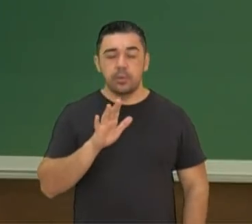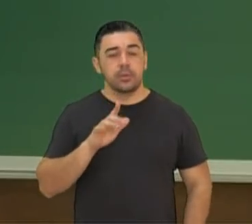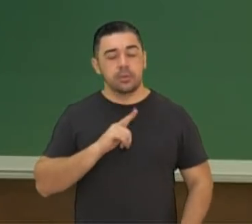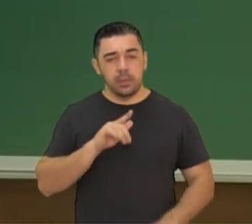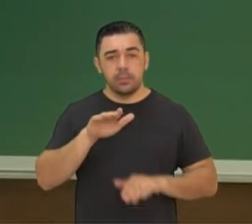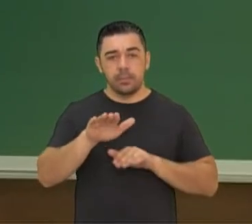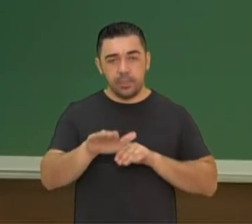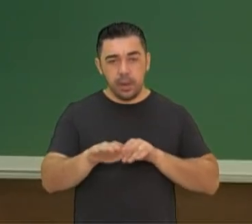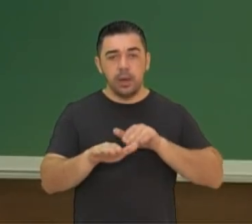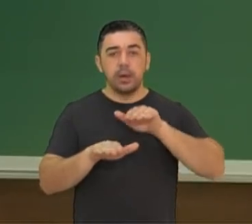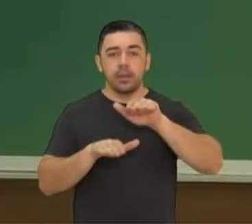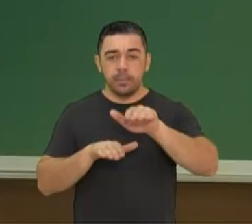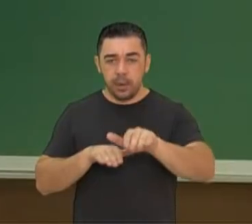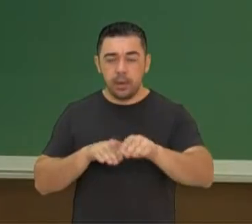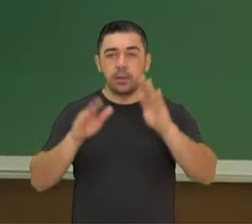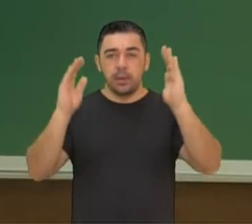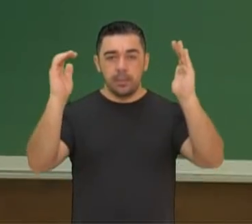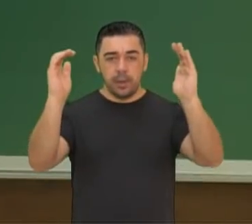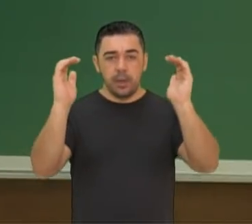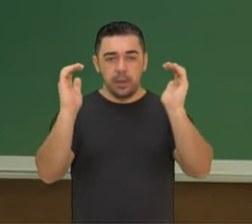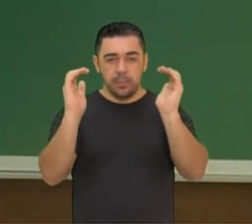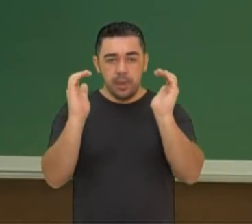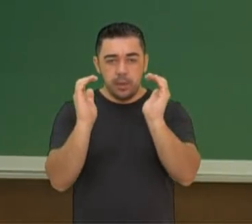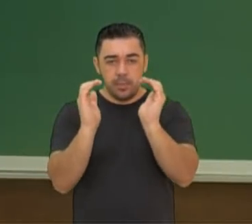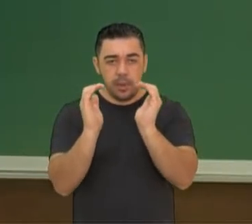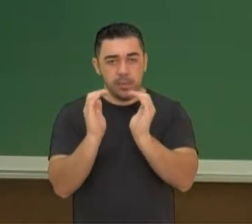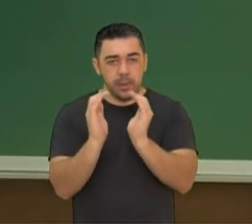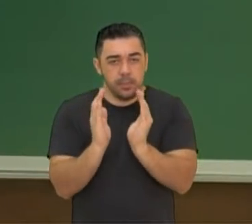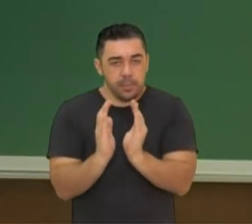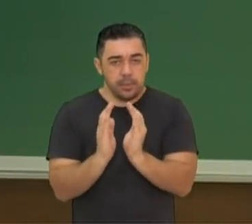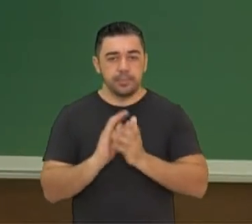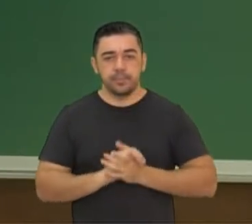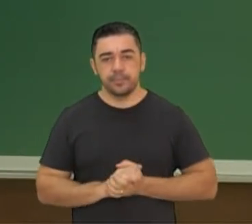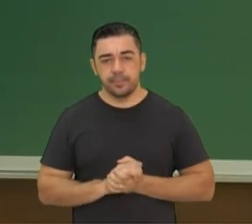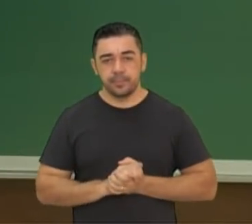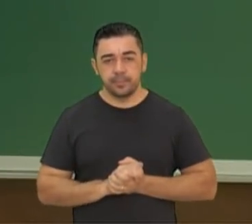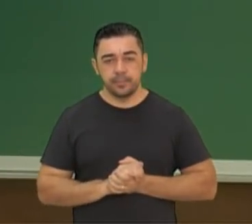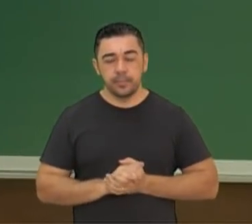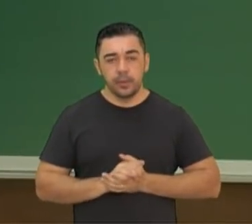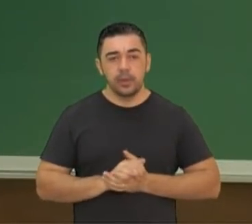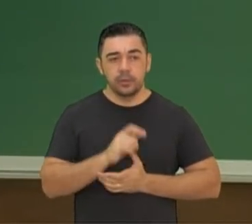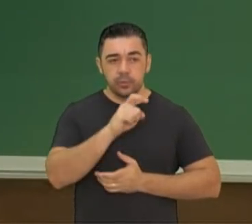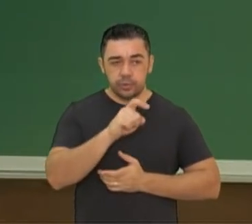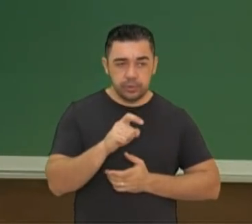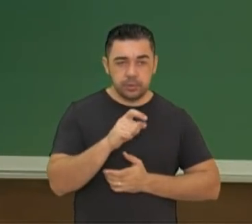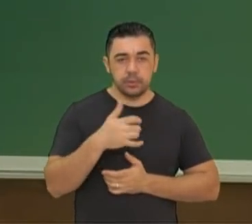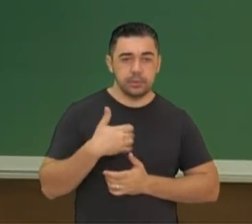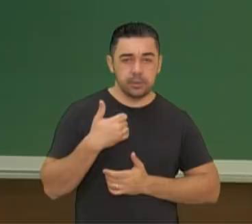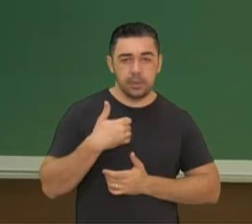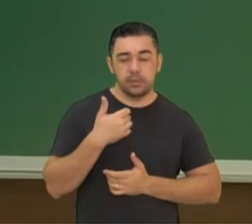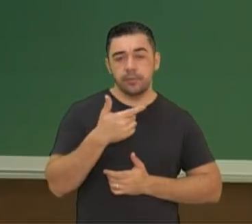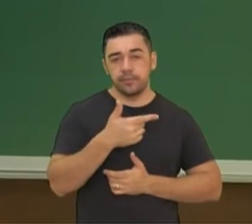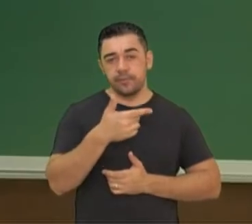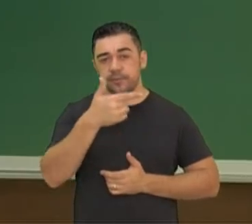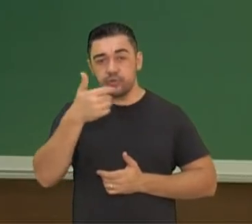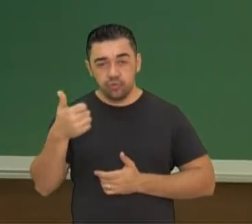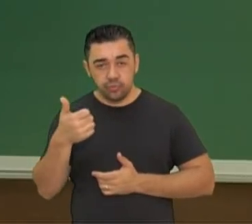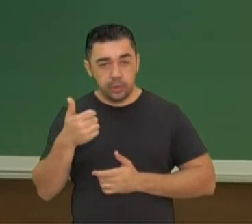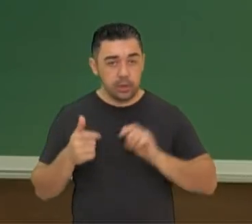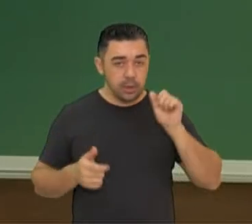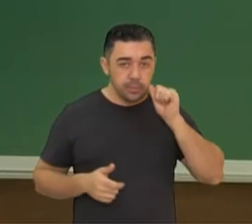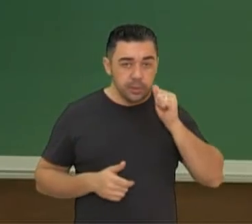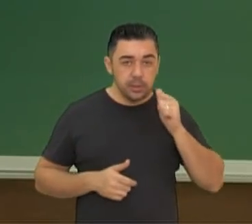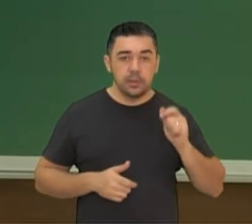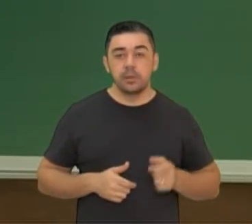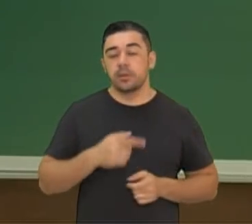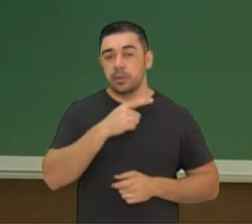passo e fazer errado. Nós não queremos fazer o exercício errado, tá? 42 por 2 é 21. Então, veja só. A Melissa tem